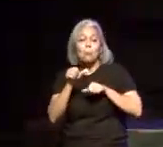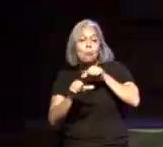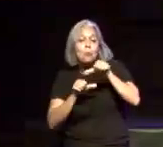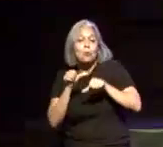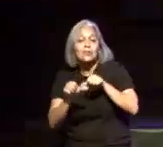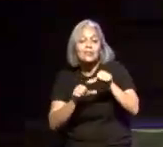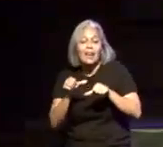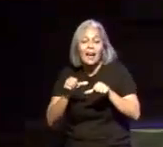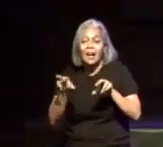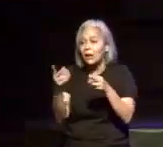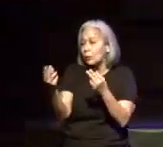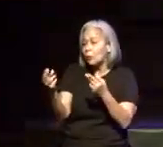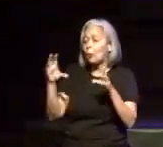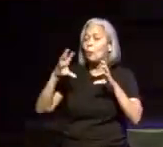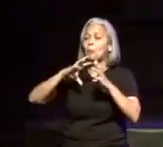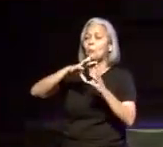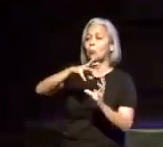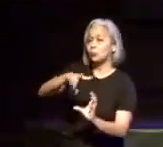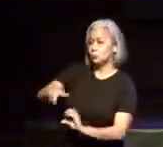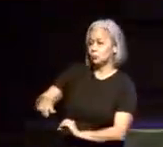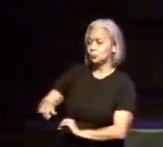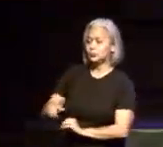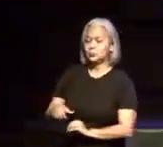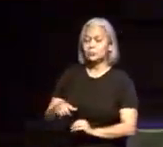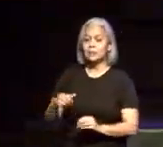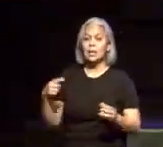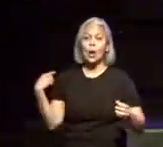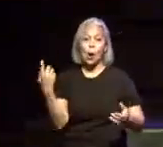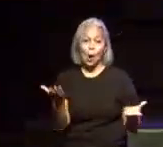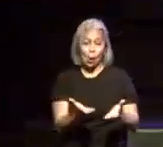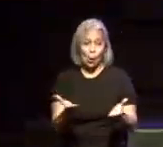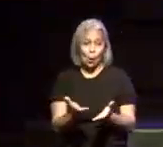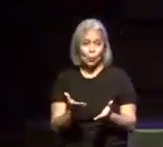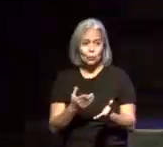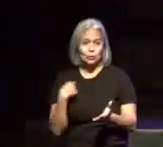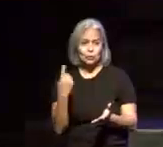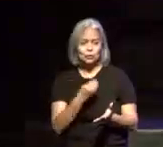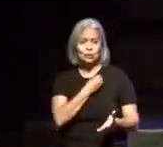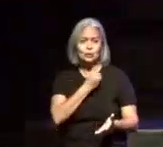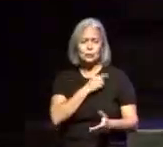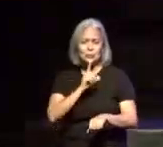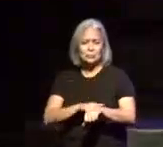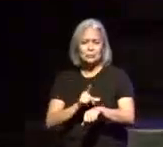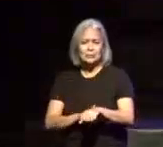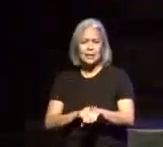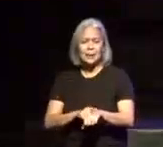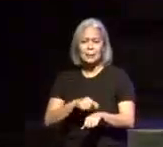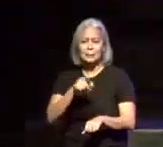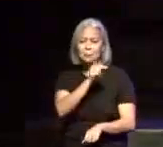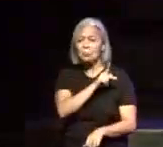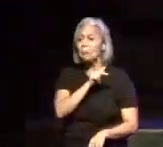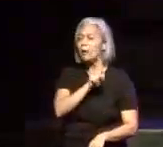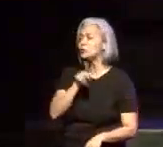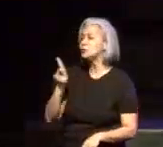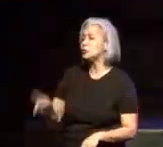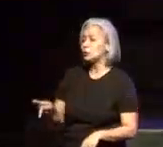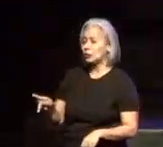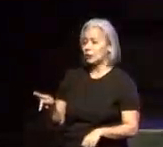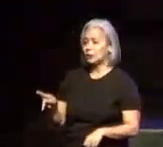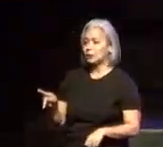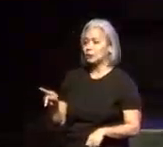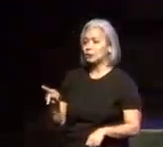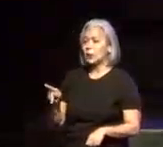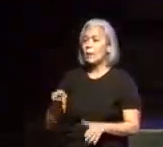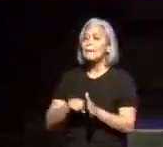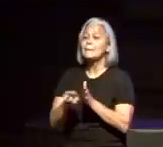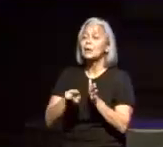muito políticos. A gente vive um tempo onde o cristianismo está se perguntando, as igrejas, os pastores estão se perguntando quanto que nós devemos nos envolver,